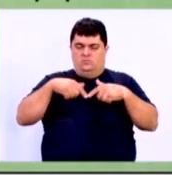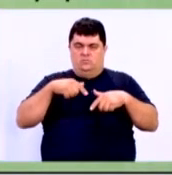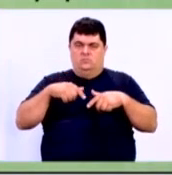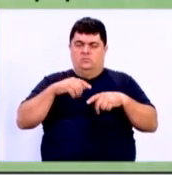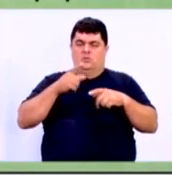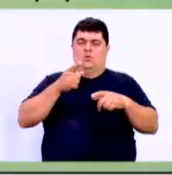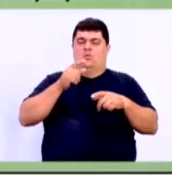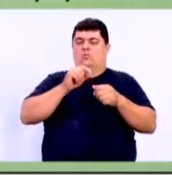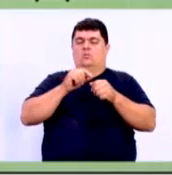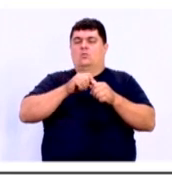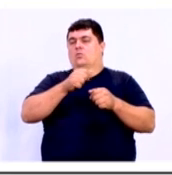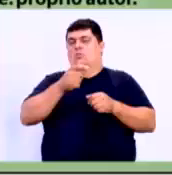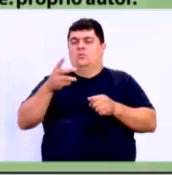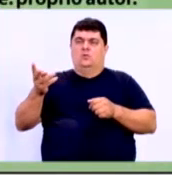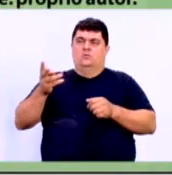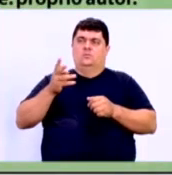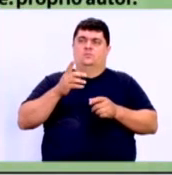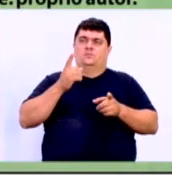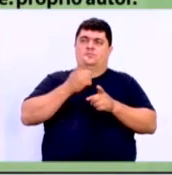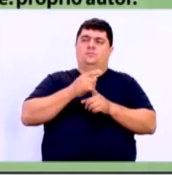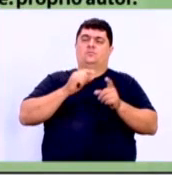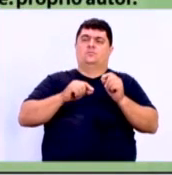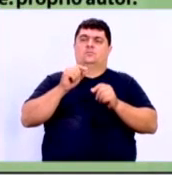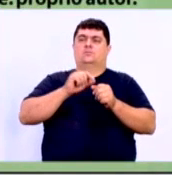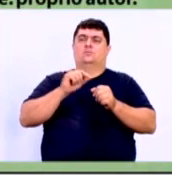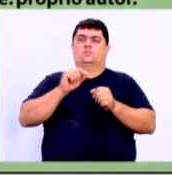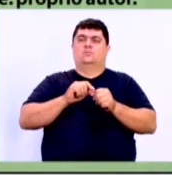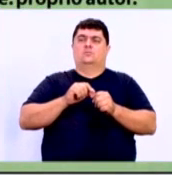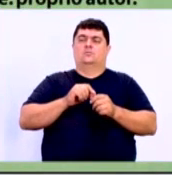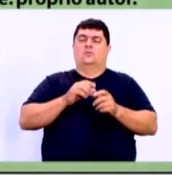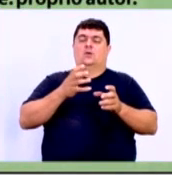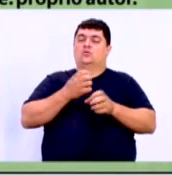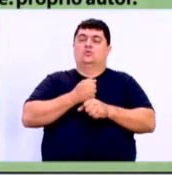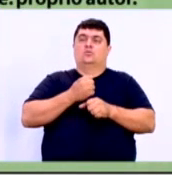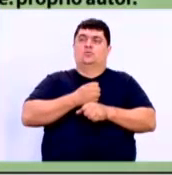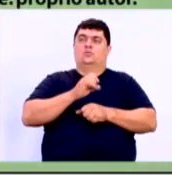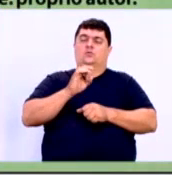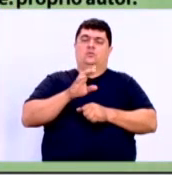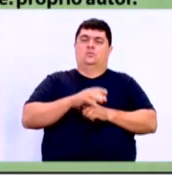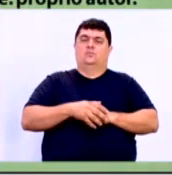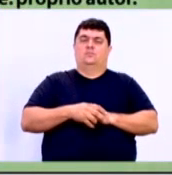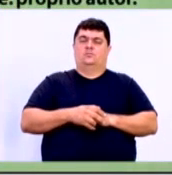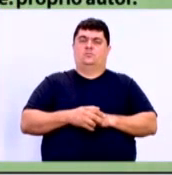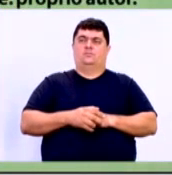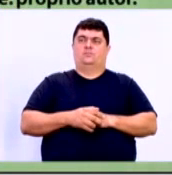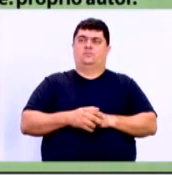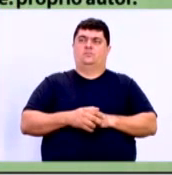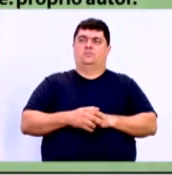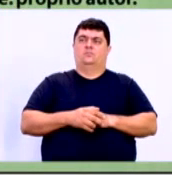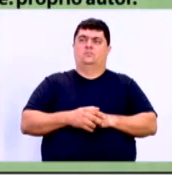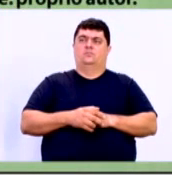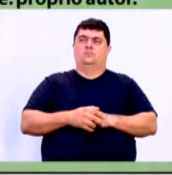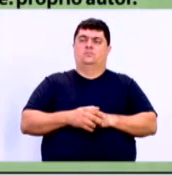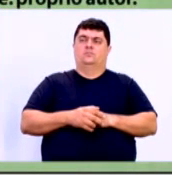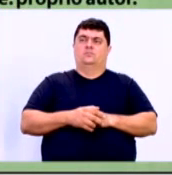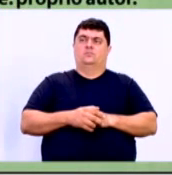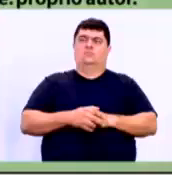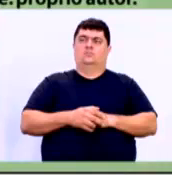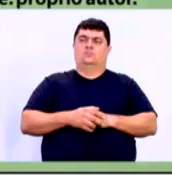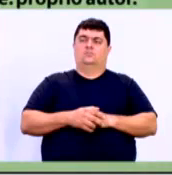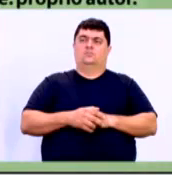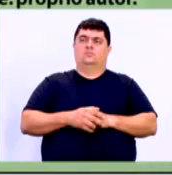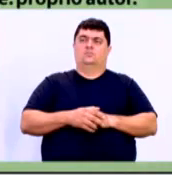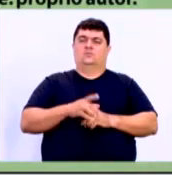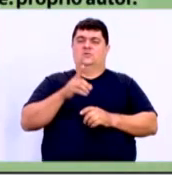Sim, chegamos aqui, professor. E agora? Agora é somar. O que a gente faz? Ó,